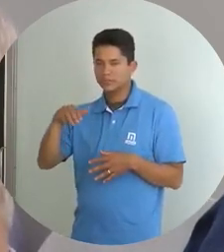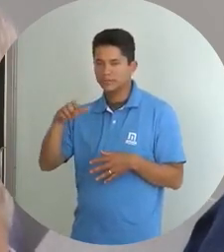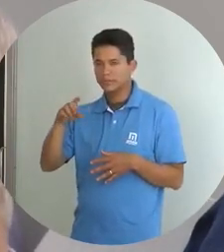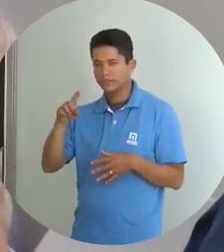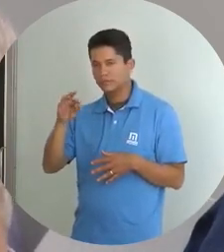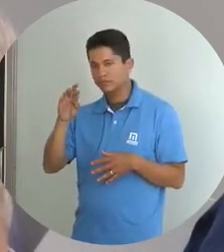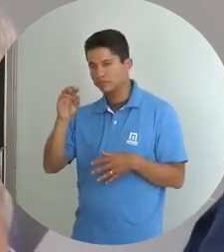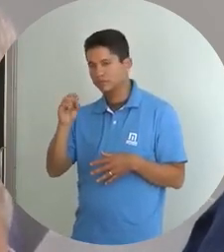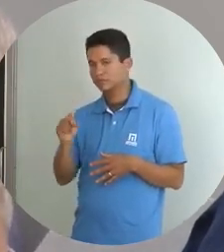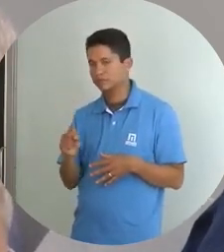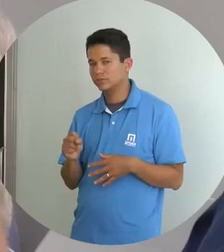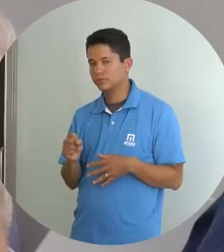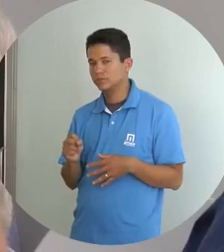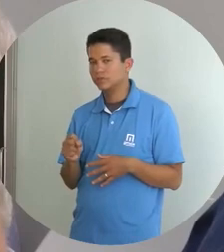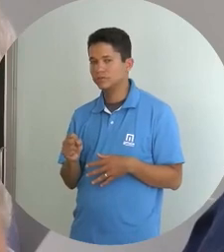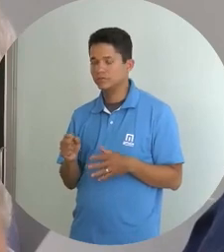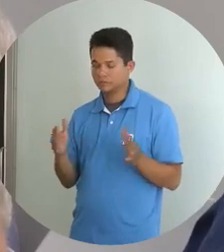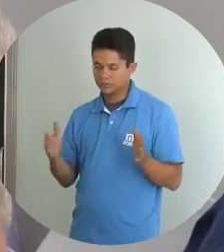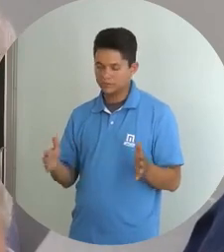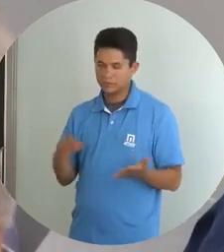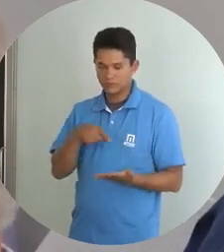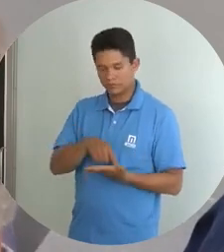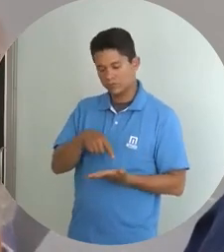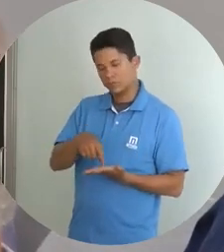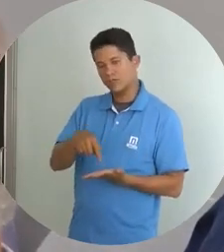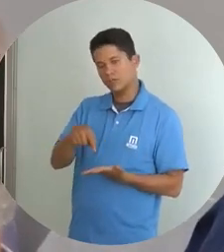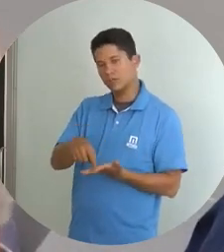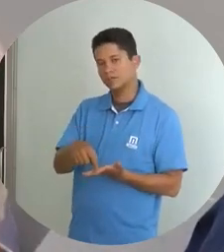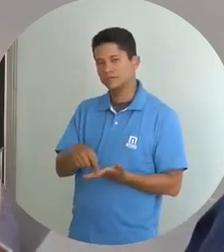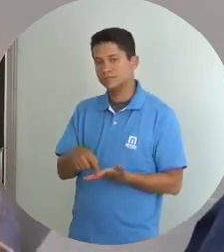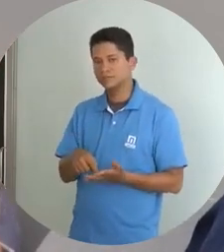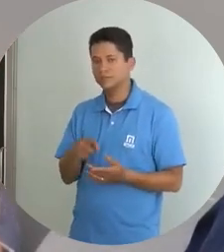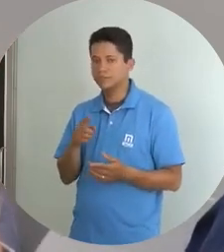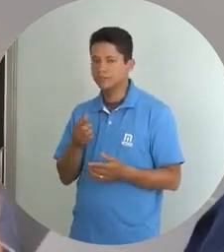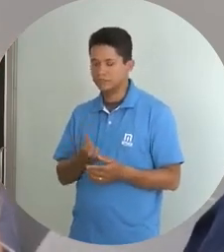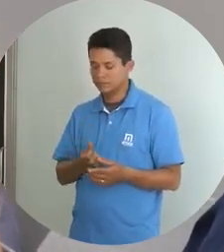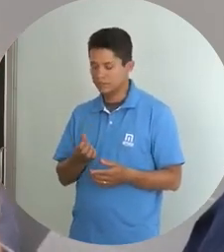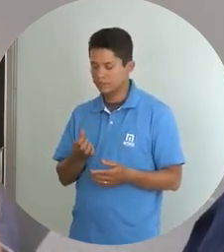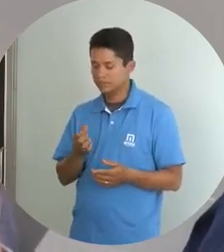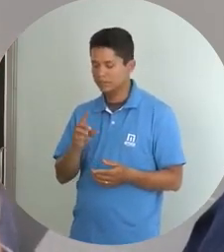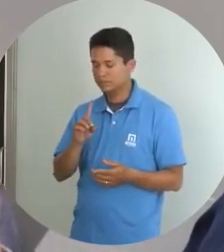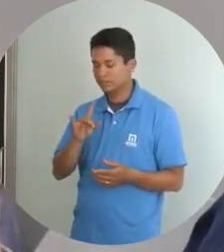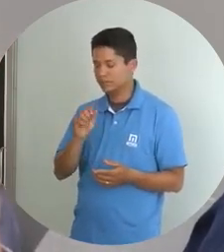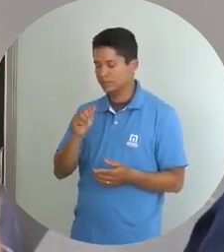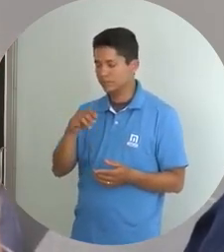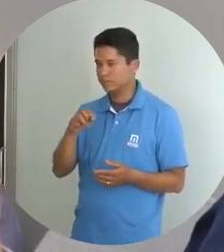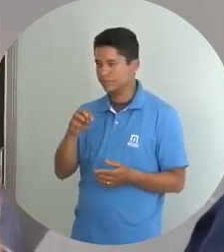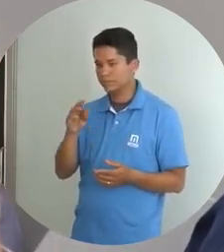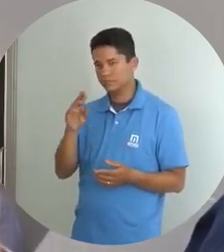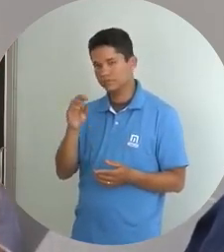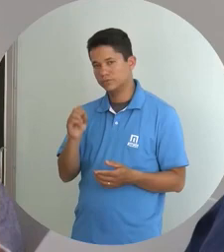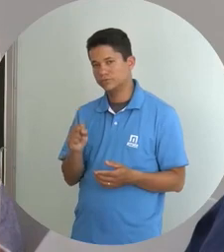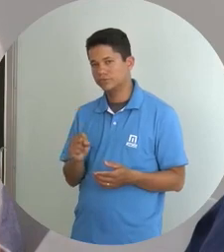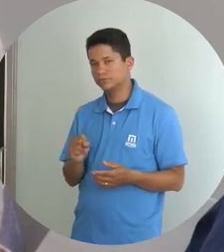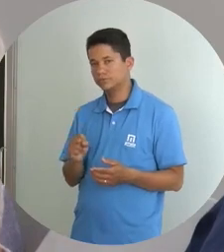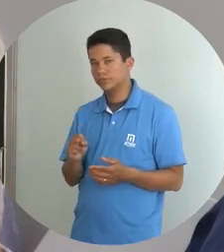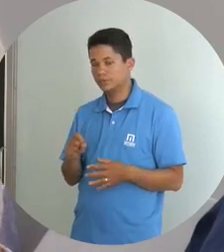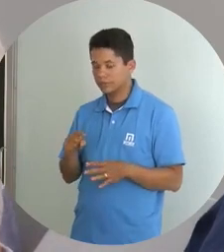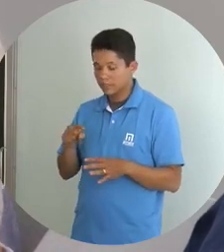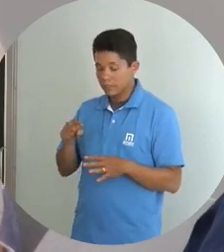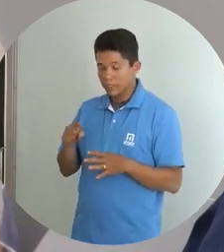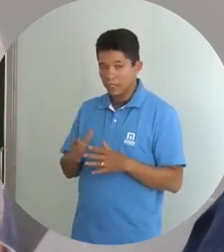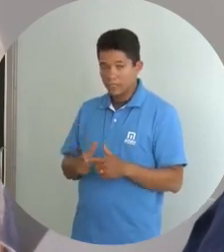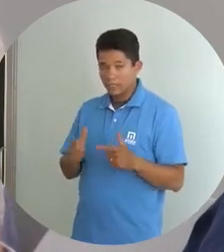né? Uma estaca executada após a outra com pelo menos 6 diâmetros de distância. No caso, esse aumento de